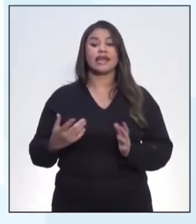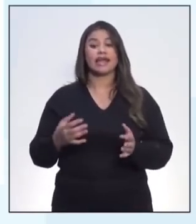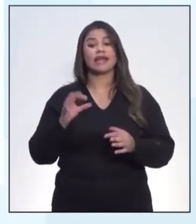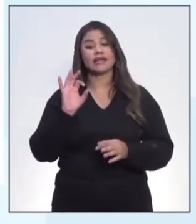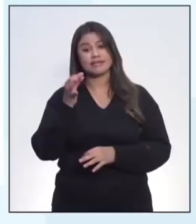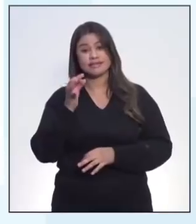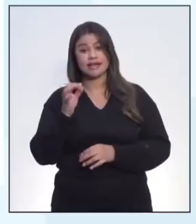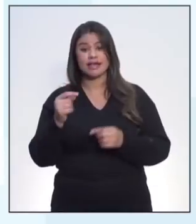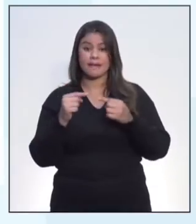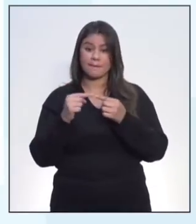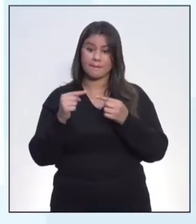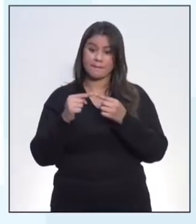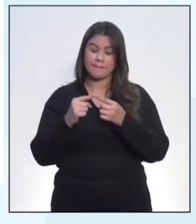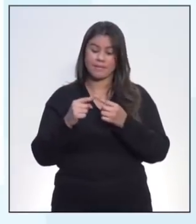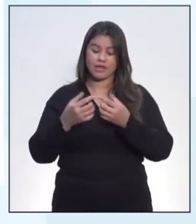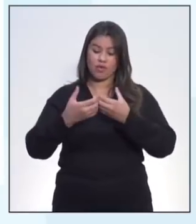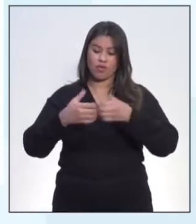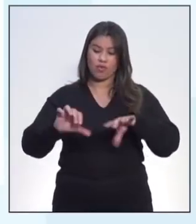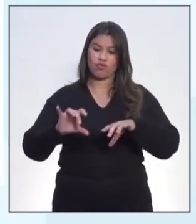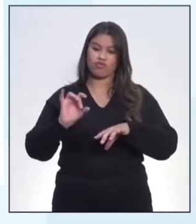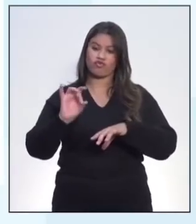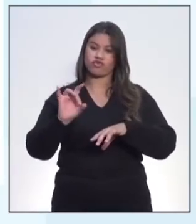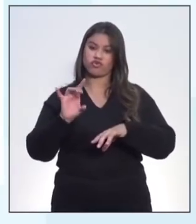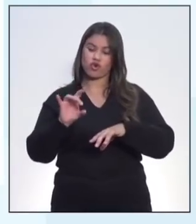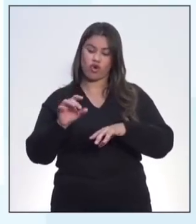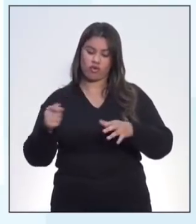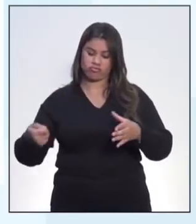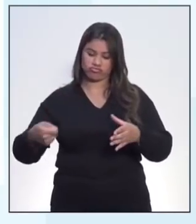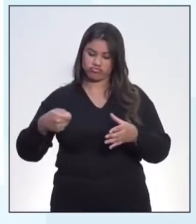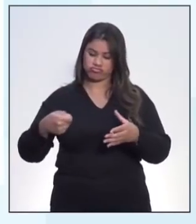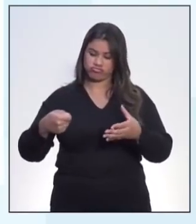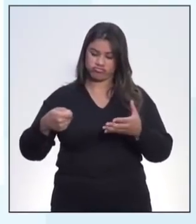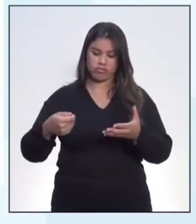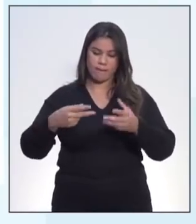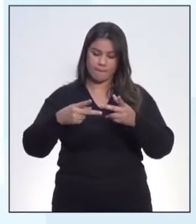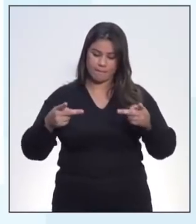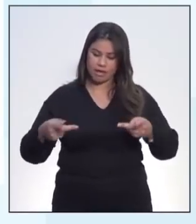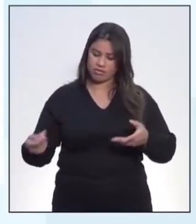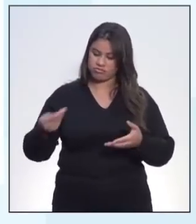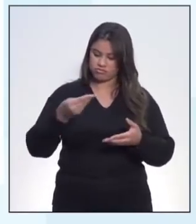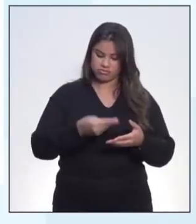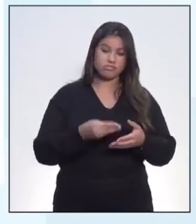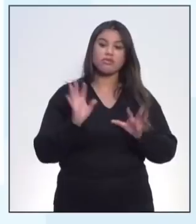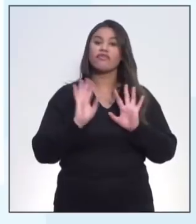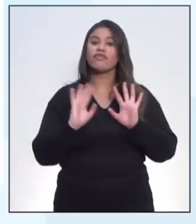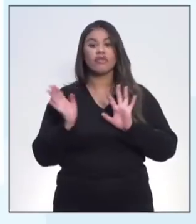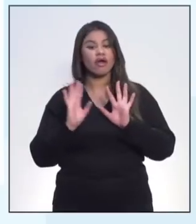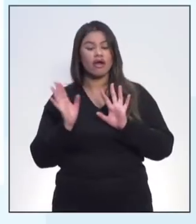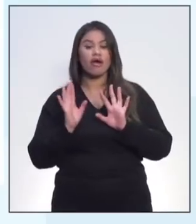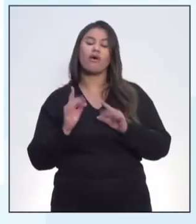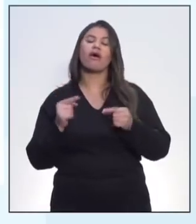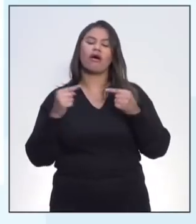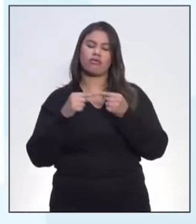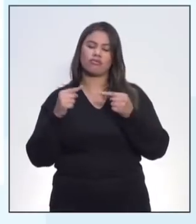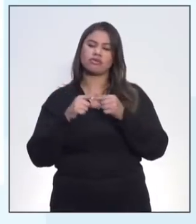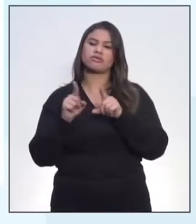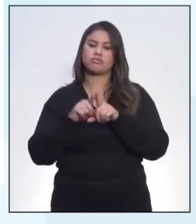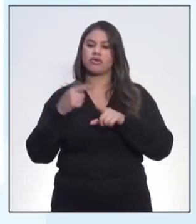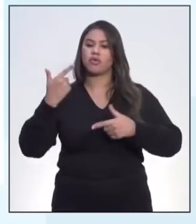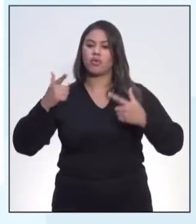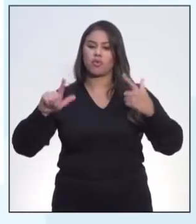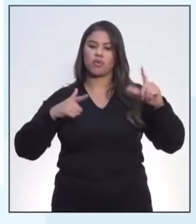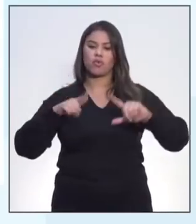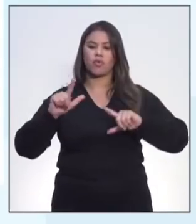está aquele ovinho frito que você coloca lá no seu almoço ou qualquer outra situação. Né? Ele está em outras situações, é verdade.